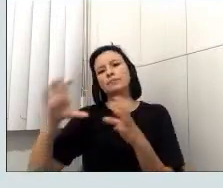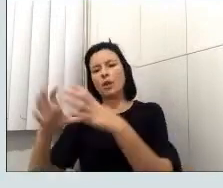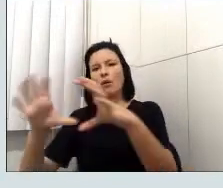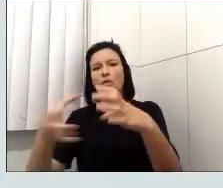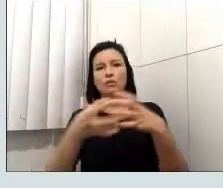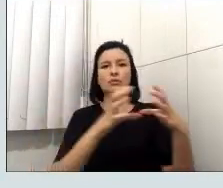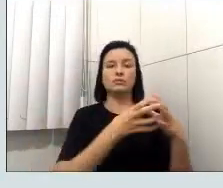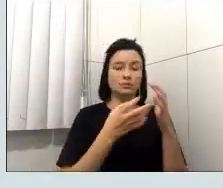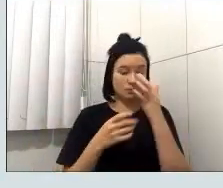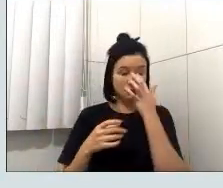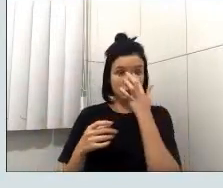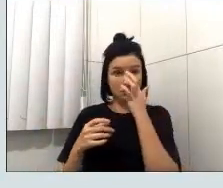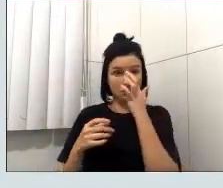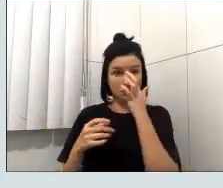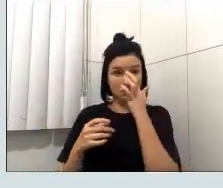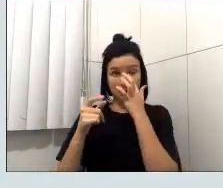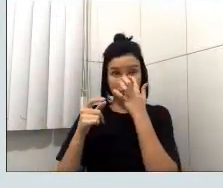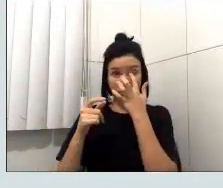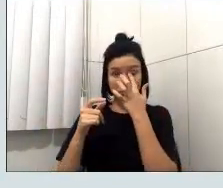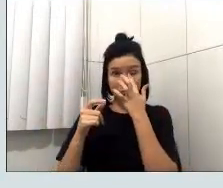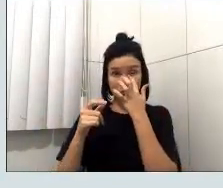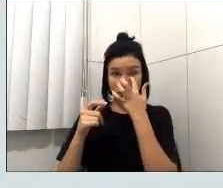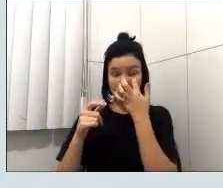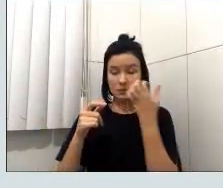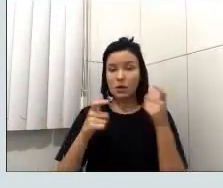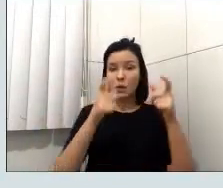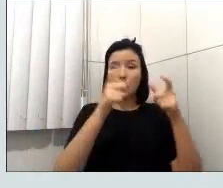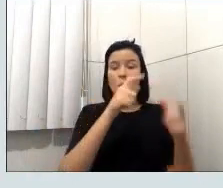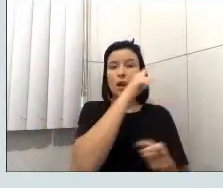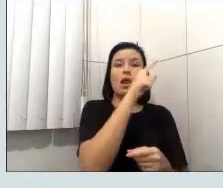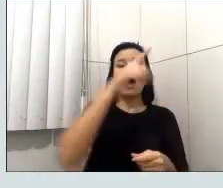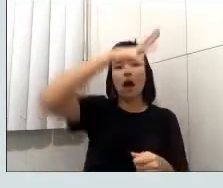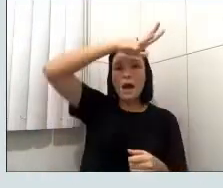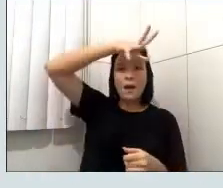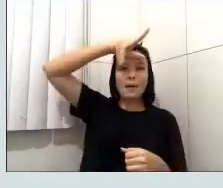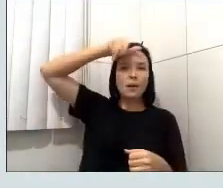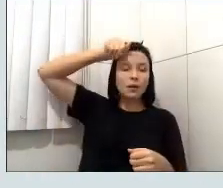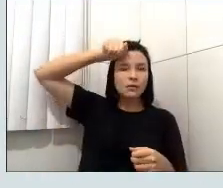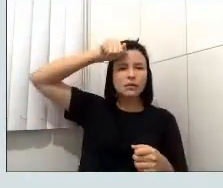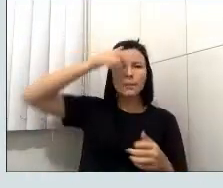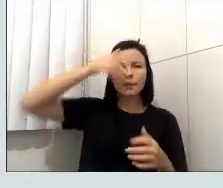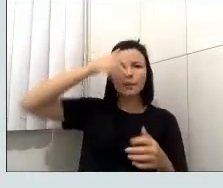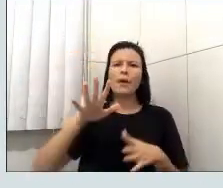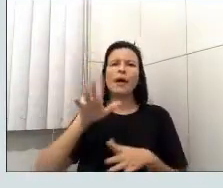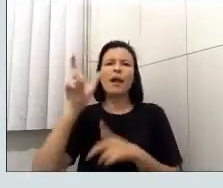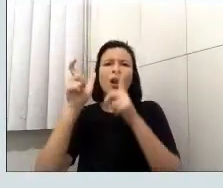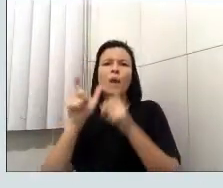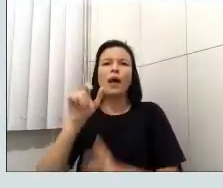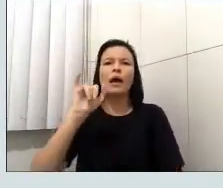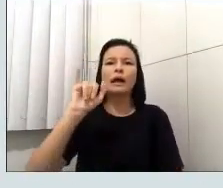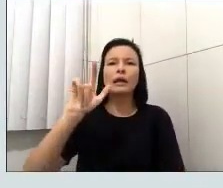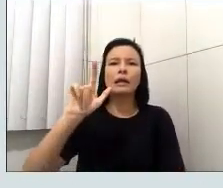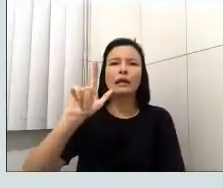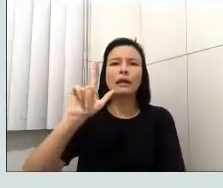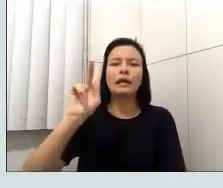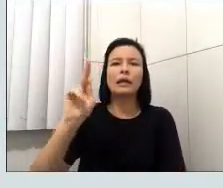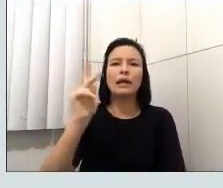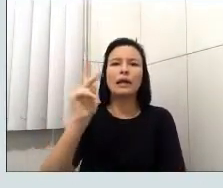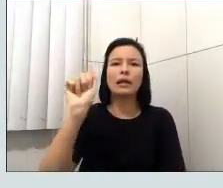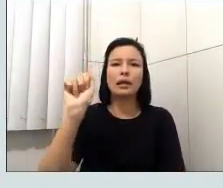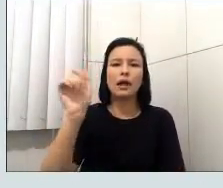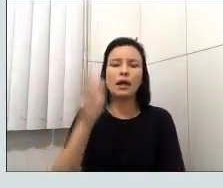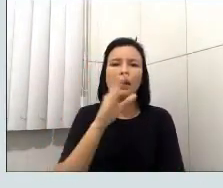ali do Amazonas, é mais próximo, mais no Amazonas mesmo, na ilha do Marajó, e eles eram